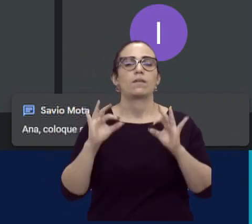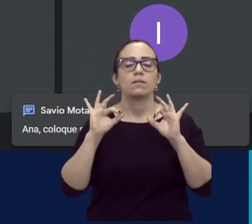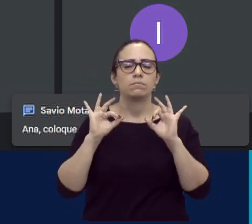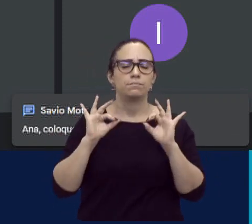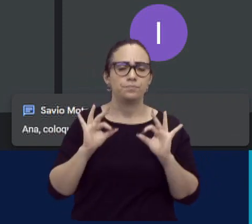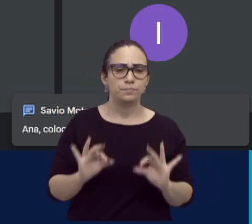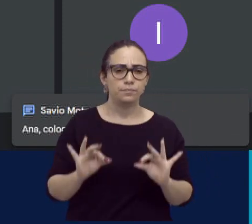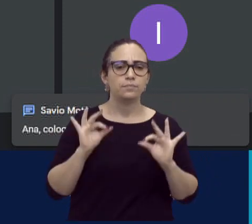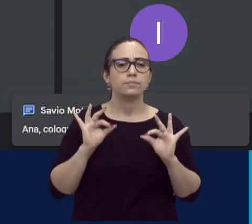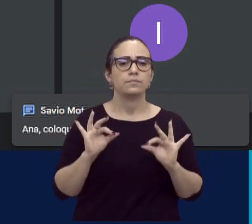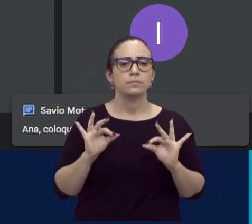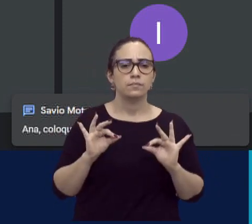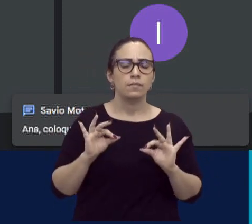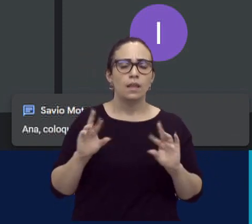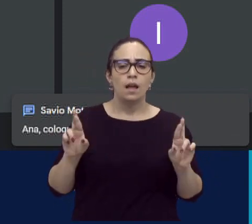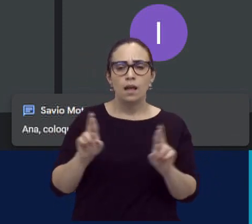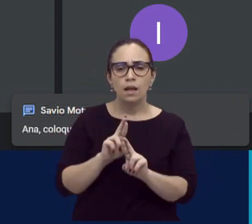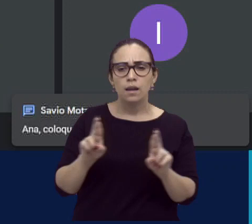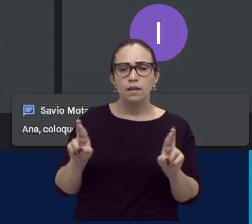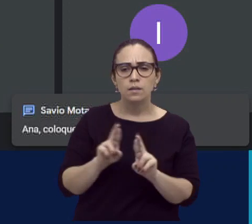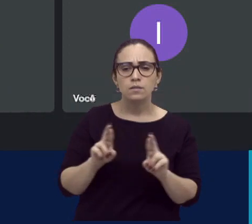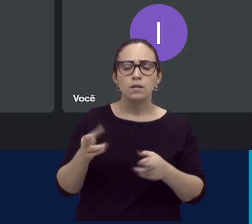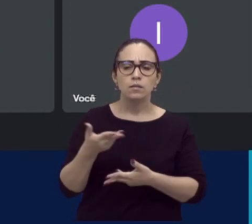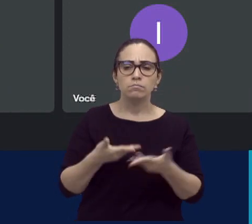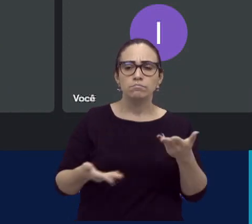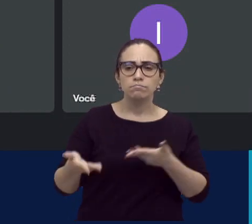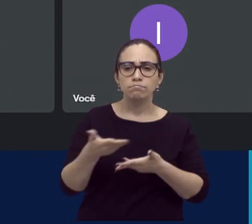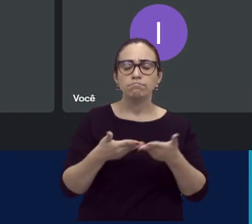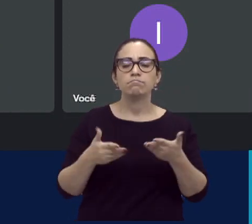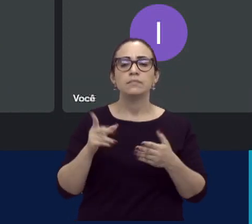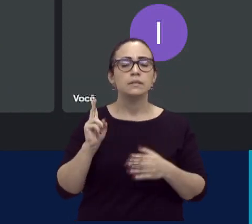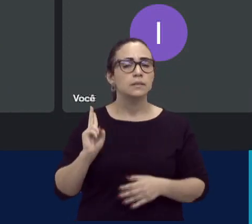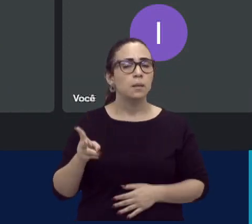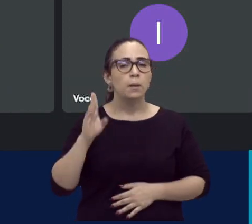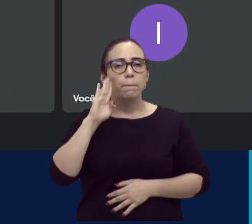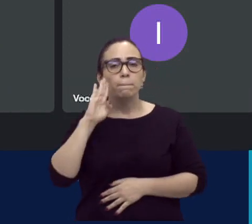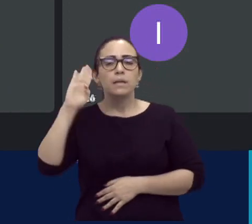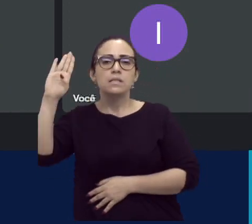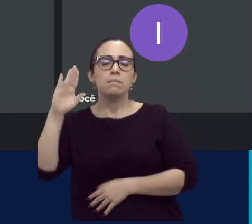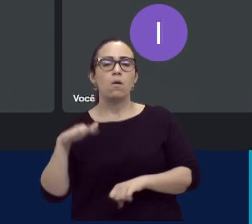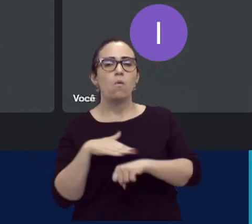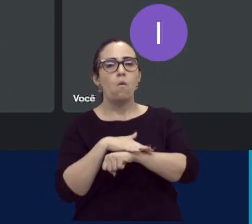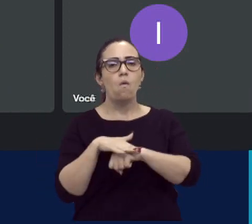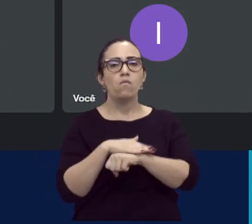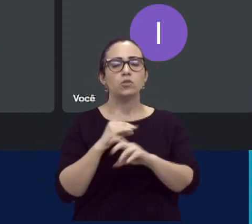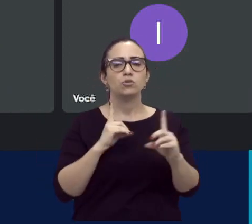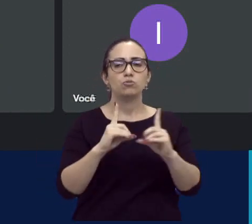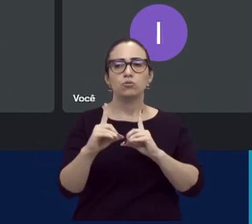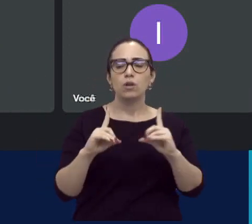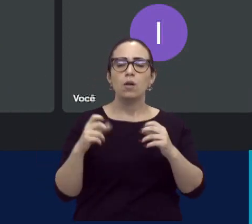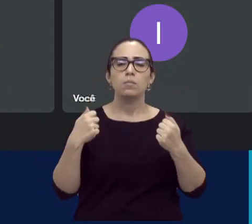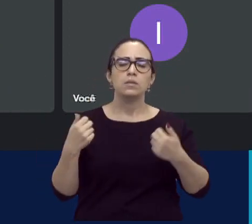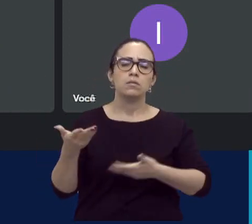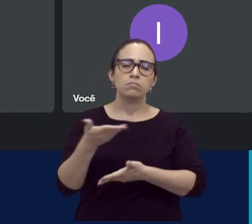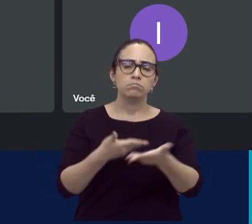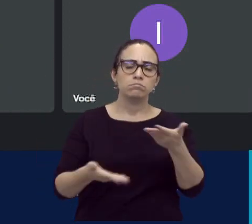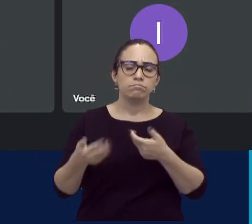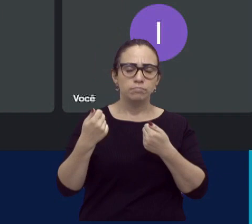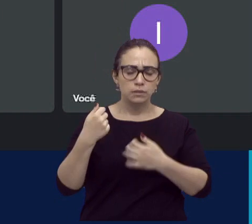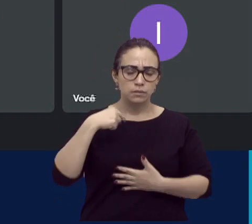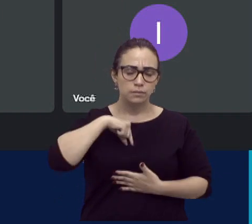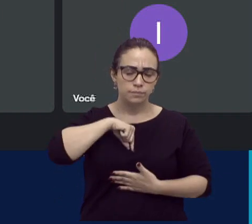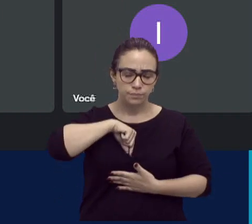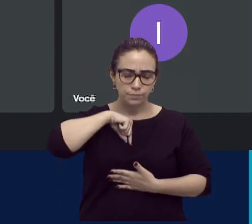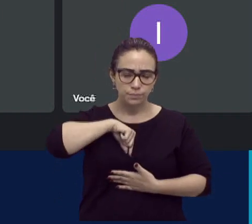que os relacionamentos se consolidam por diálogos. E a gente tem que buscar lá na nossa essência,